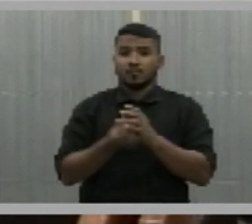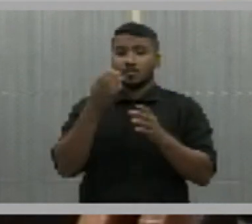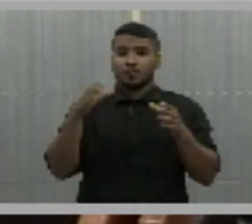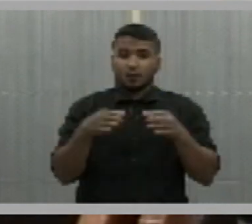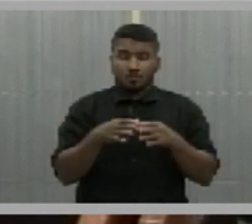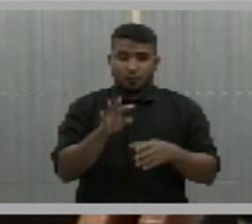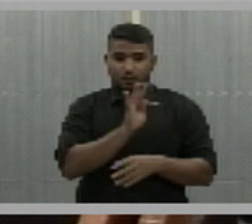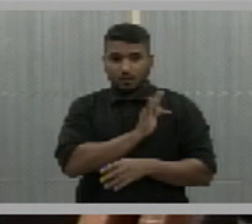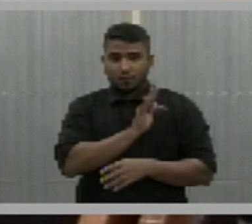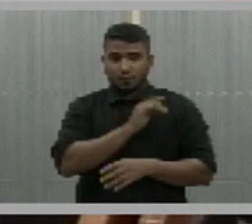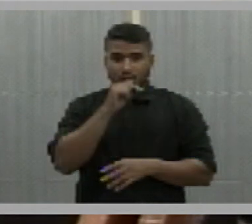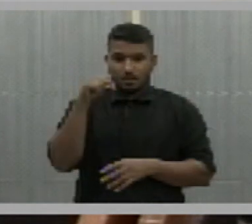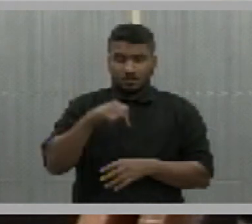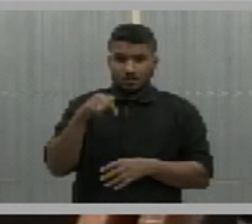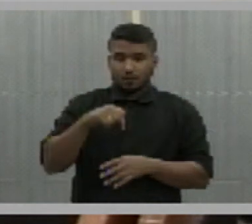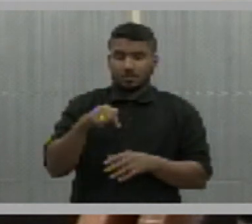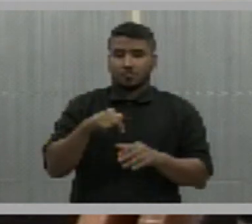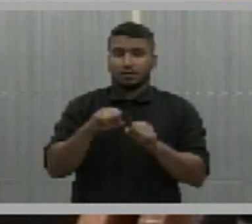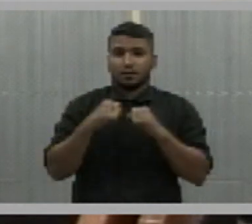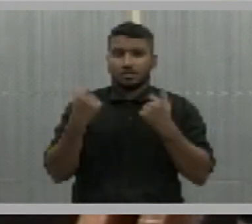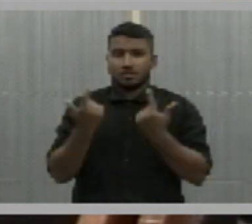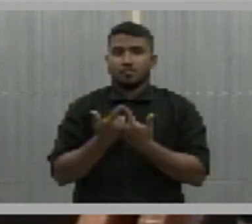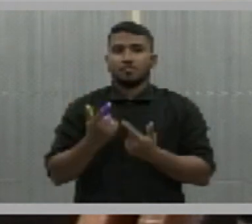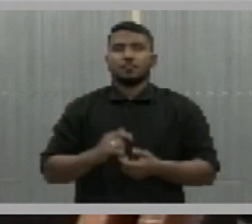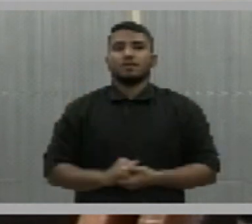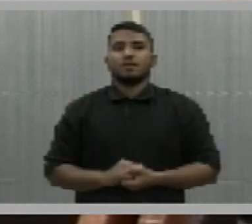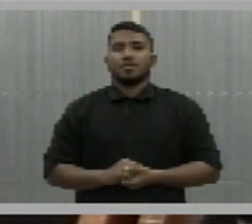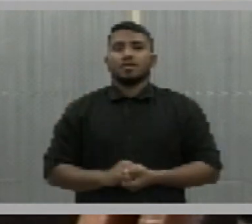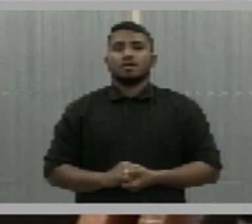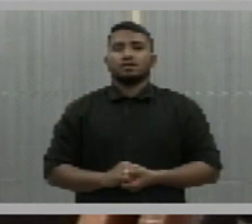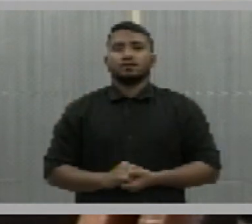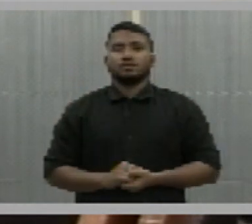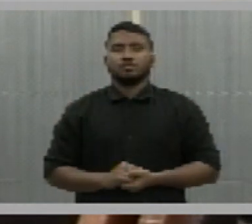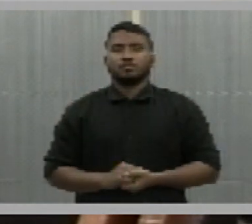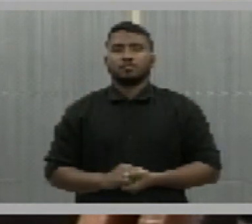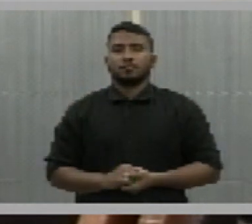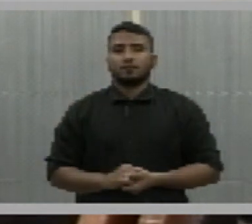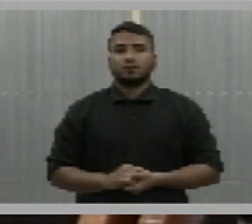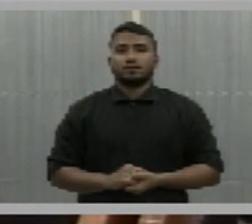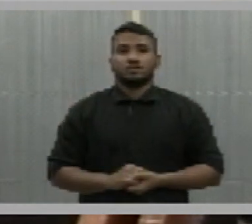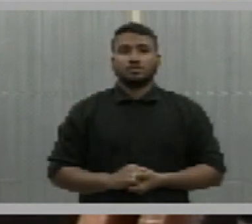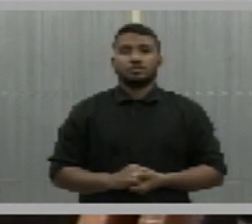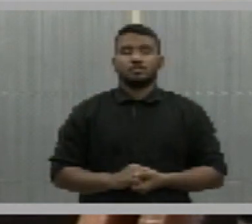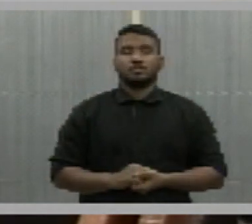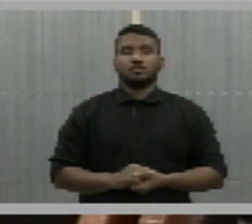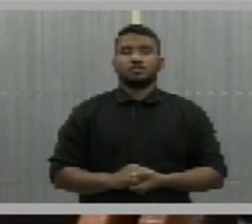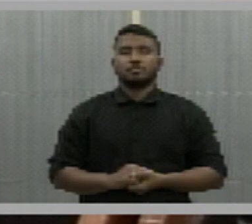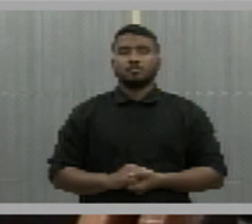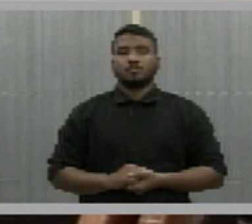comissões temáticas desta casa. Além de fazer referência